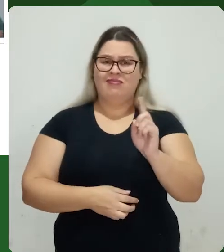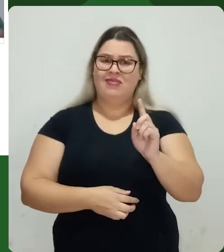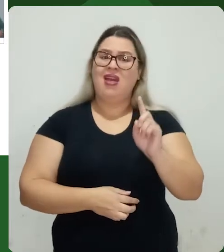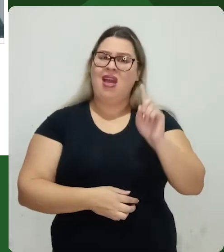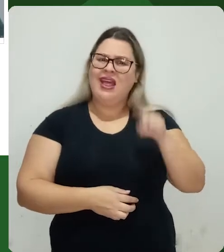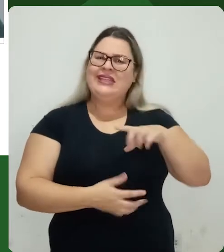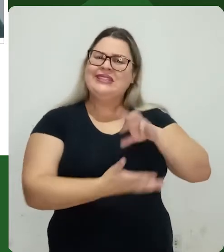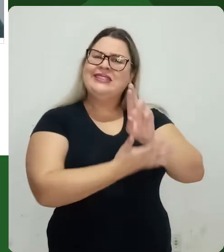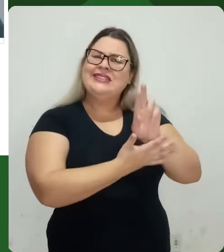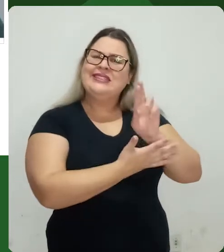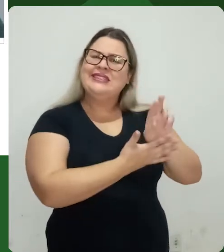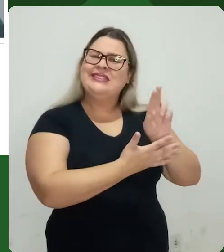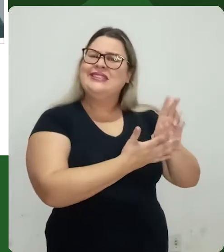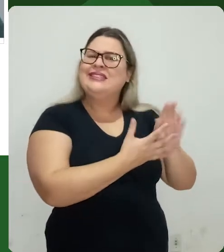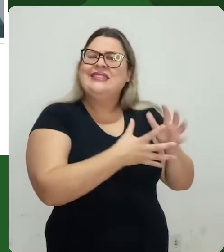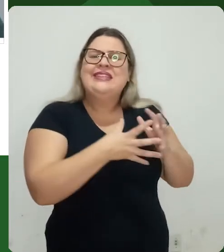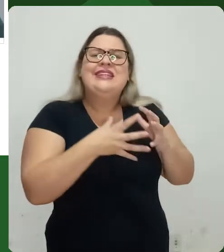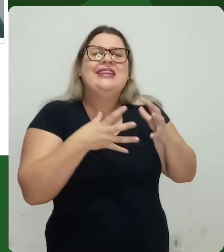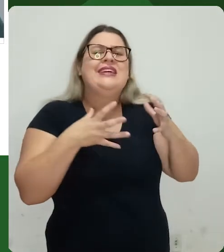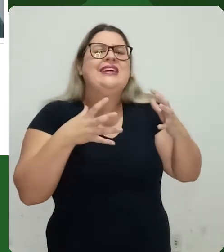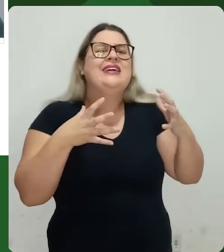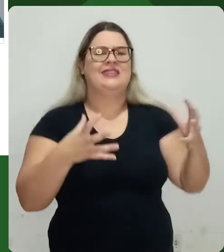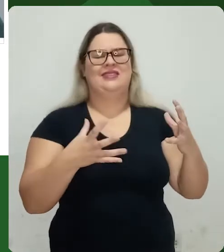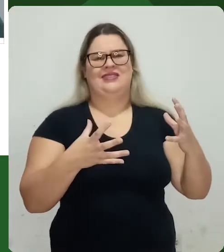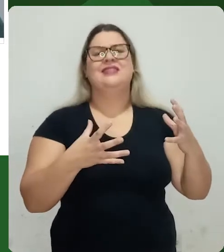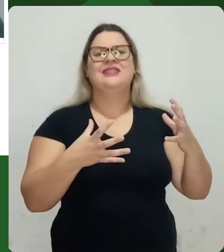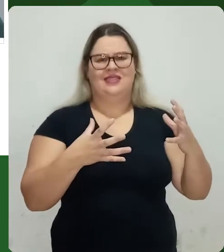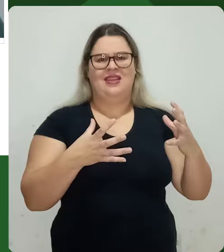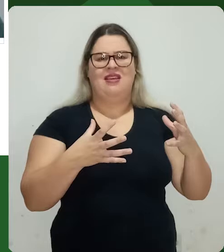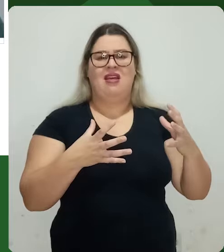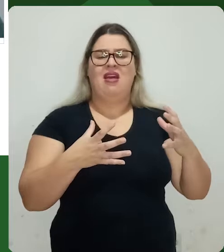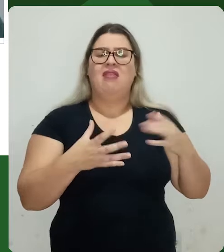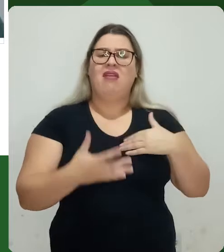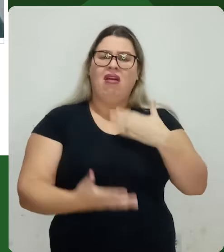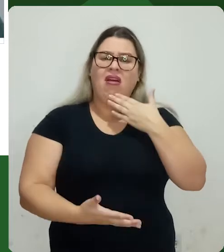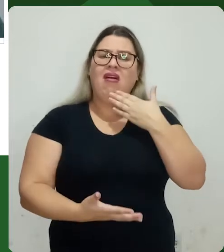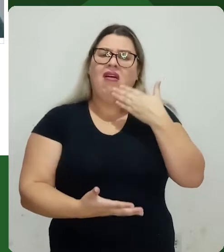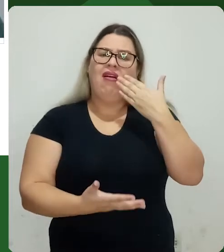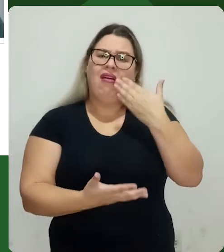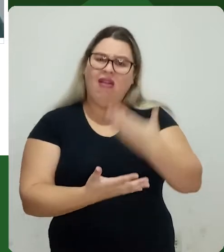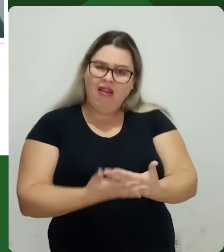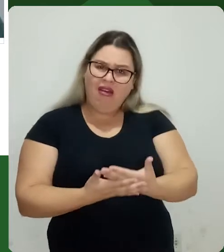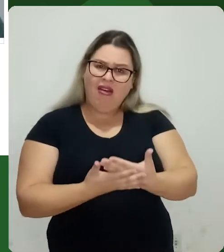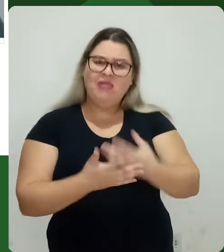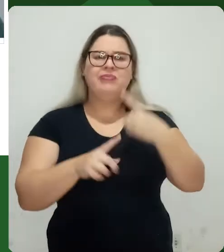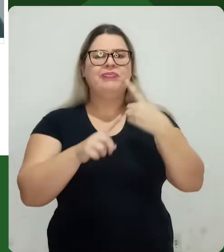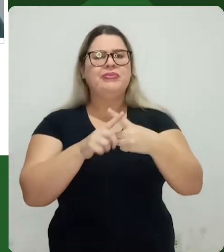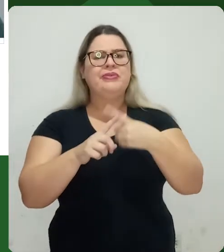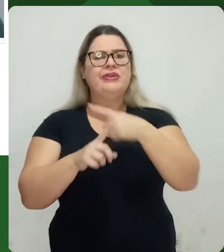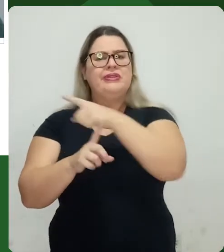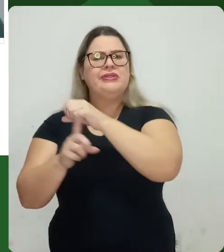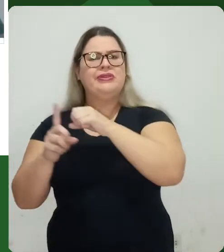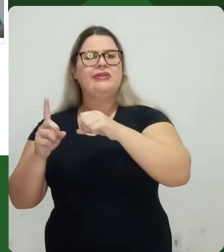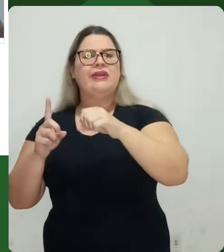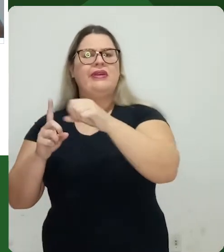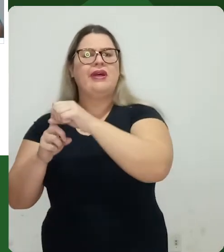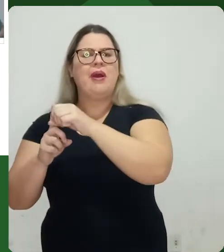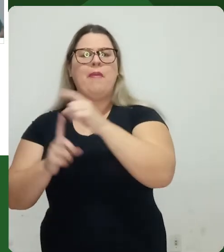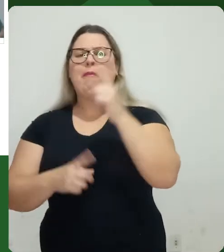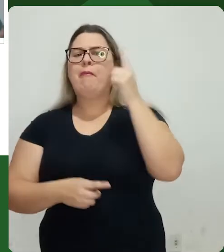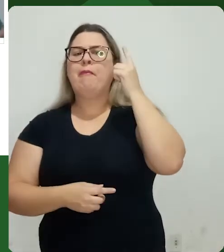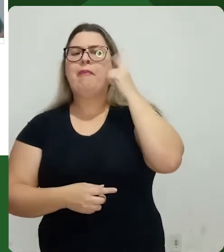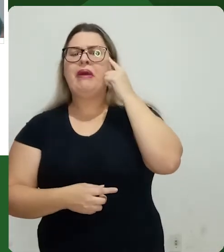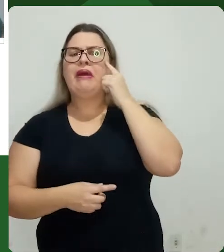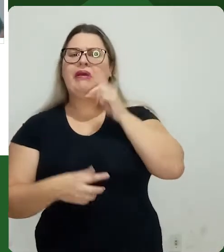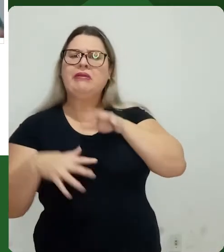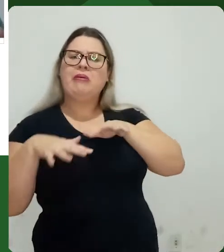só, muito pelo contrário, são uma diversidade tão grande na nossa sociedade que isso nos deixa até um pouco